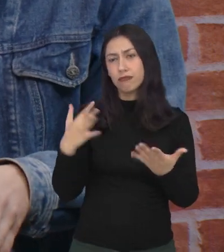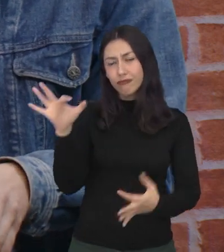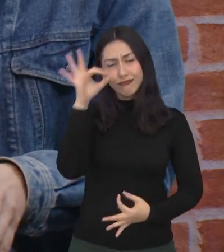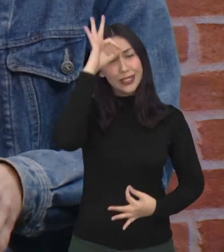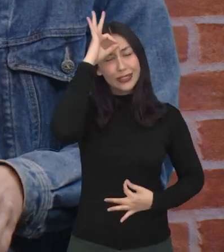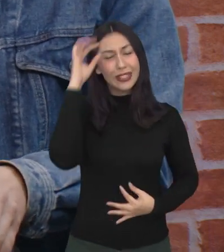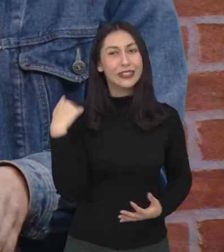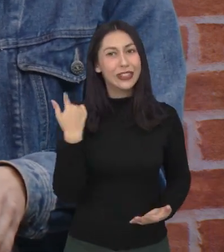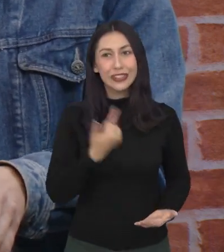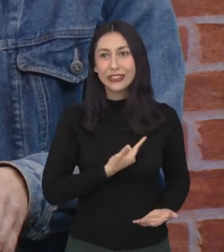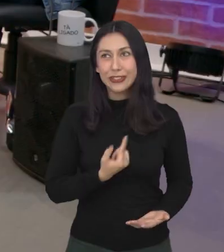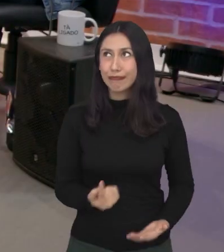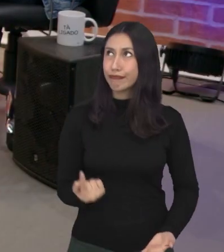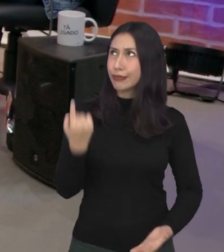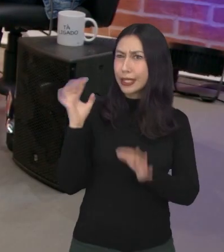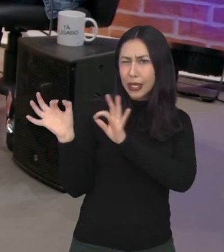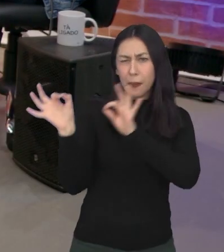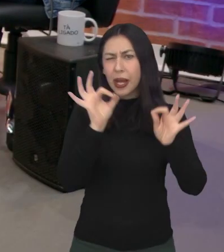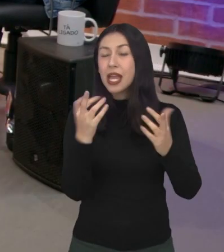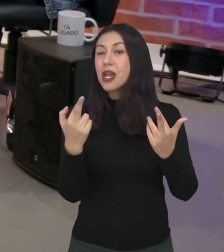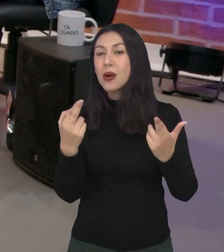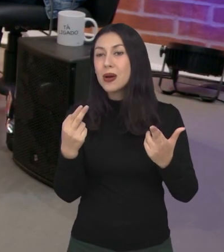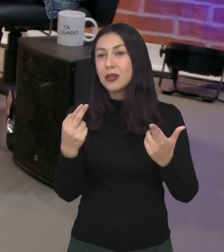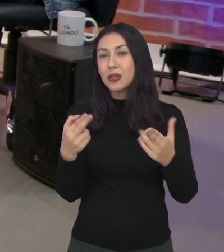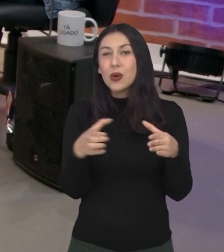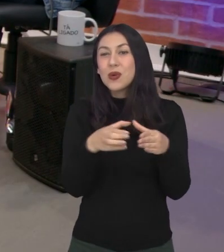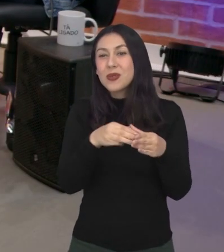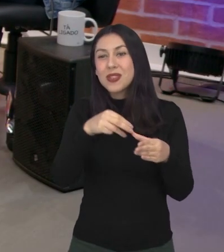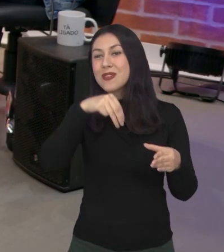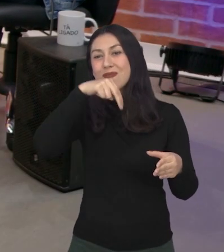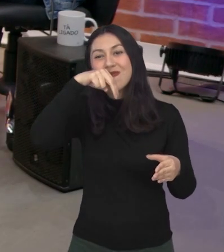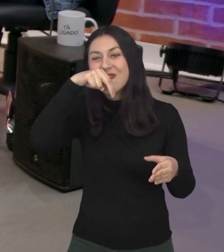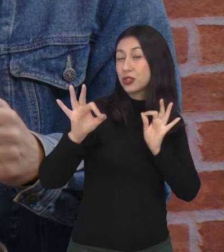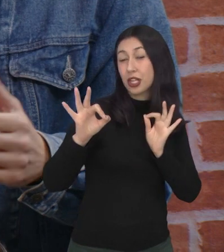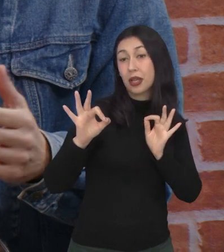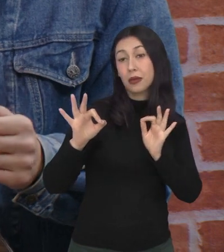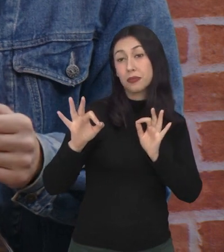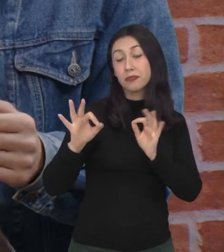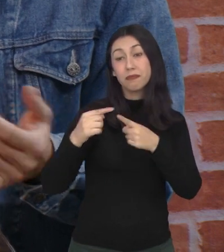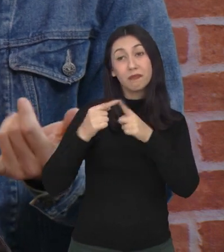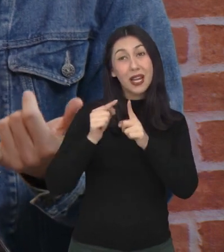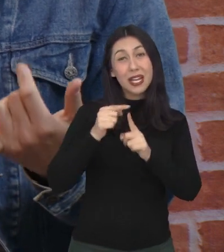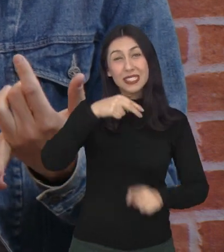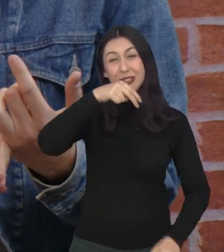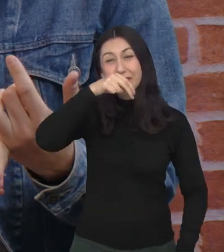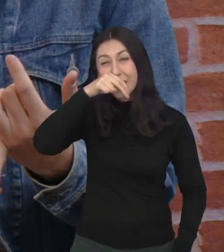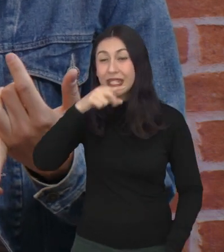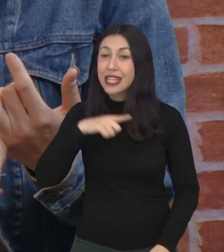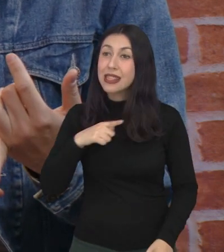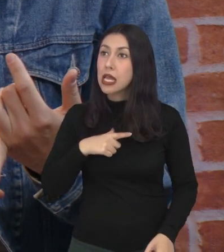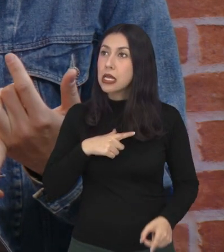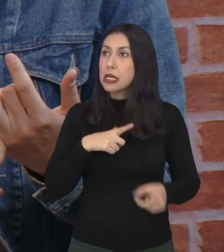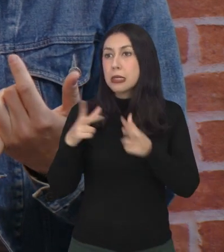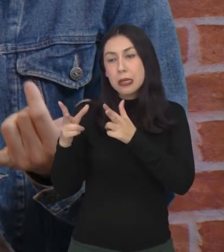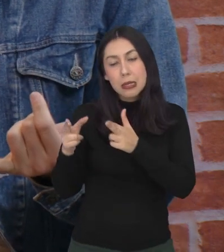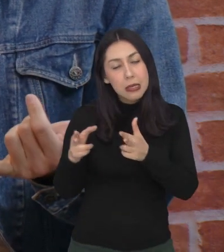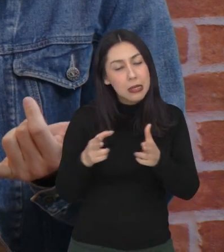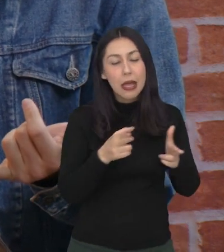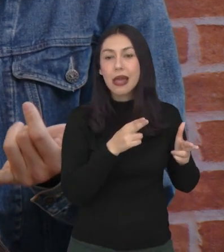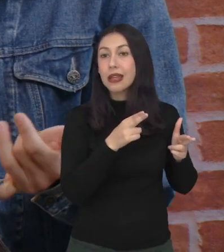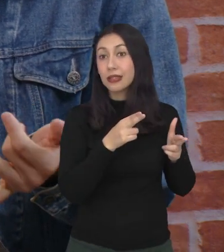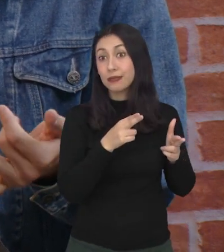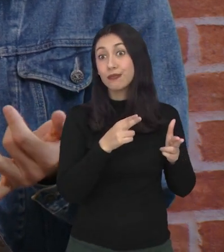eu moro em Caçapava desde que nasci. E Taubaté é ali pertinho, né? Quem mora em Caçapava normalmente tem essa